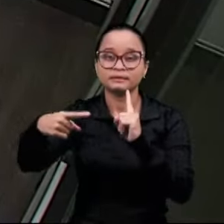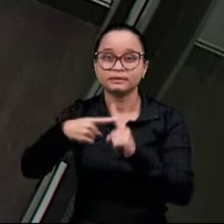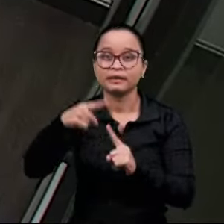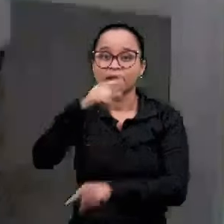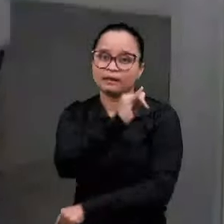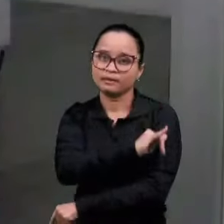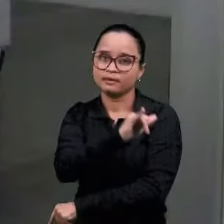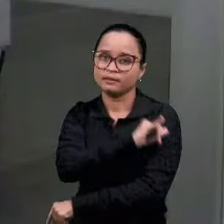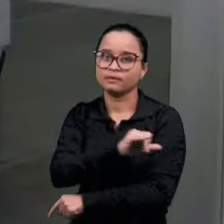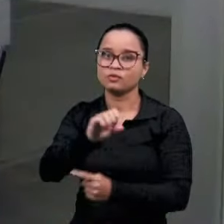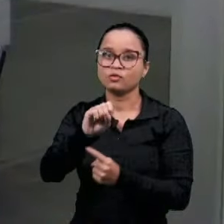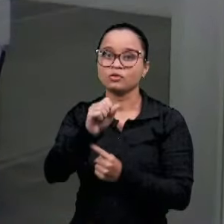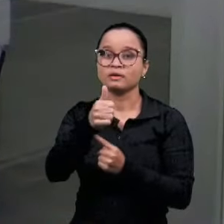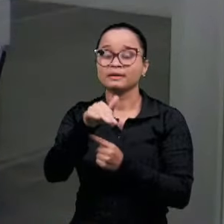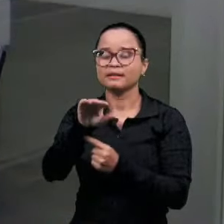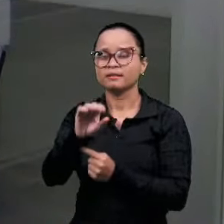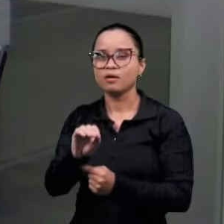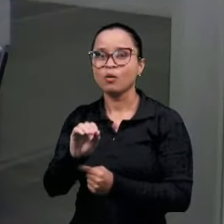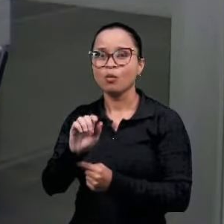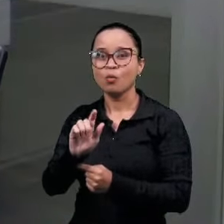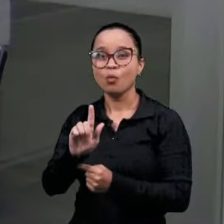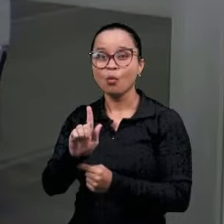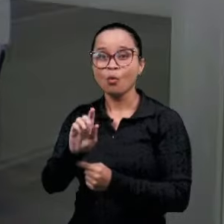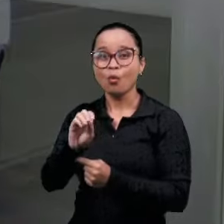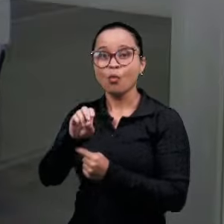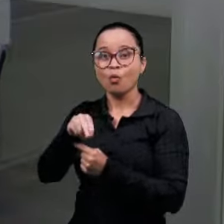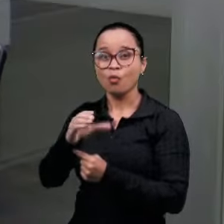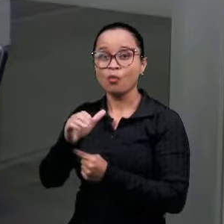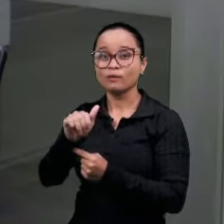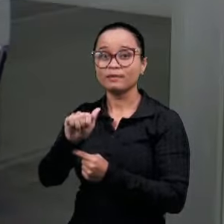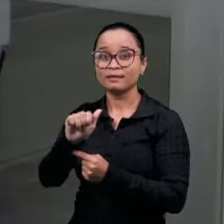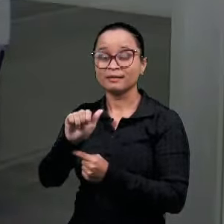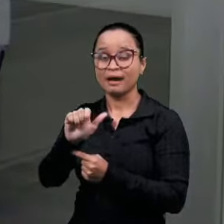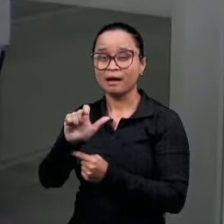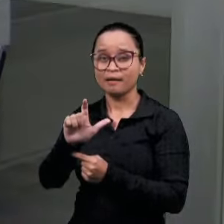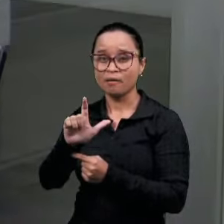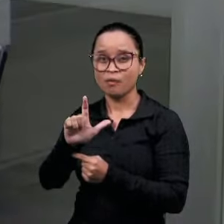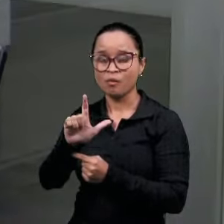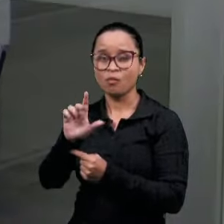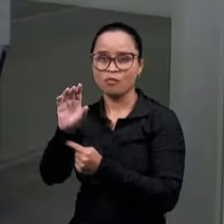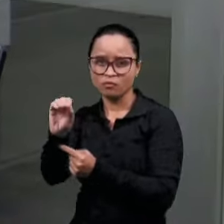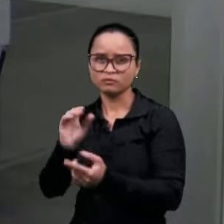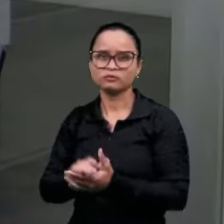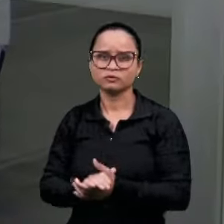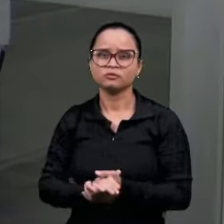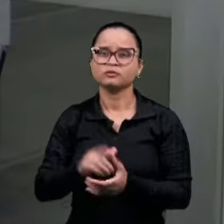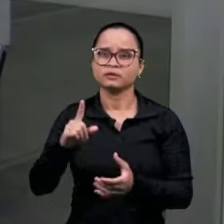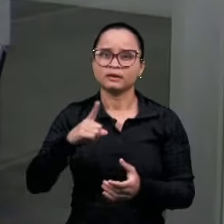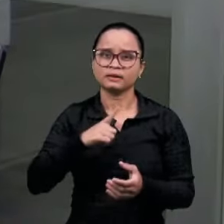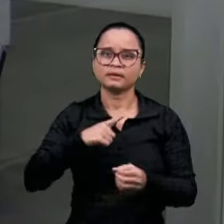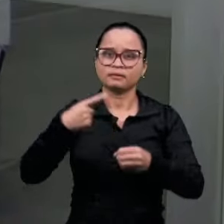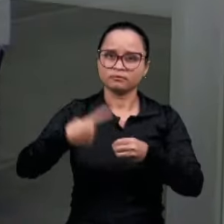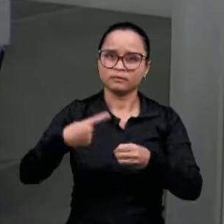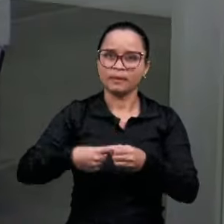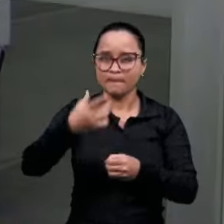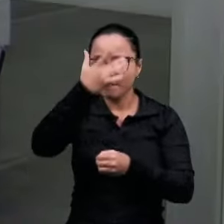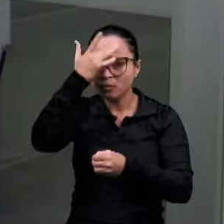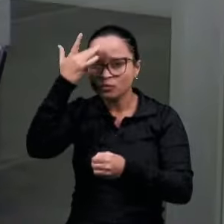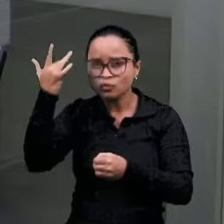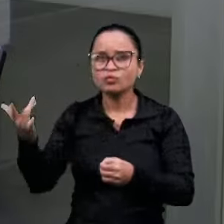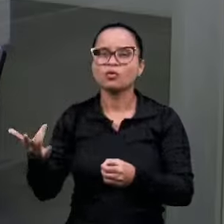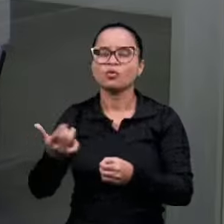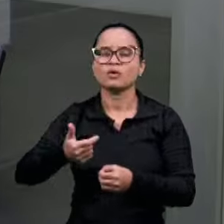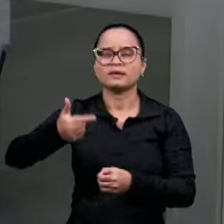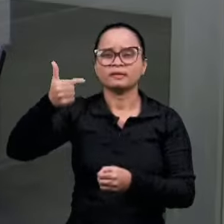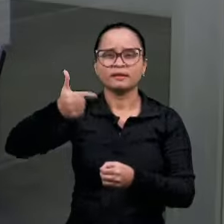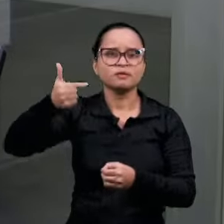o segundo maior município em população. Só a capital, Rio de Janeiro, é maior em número de habitantes, né? É algo